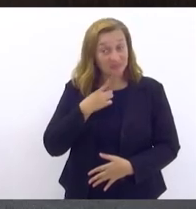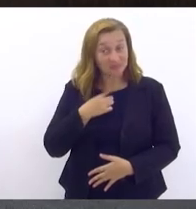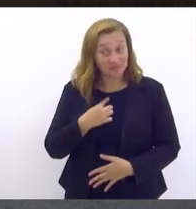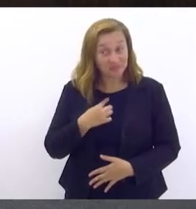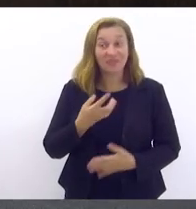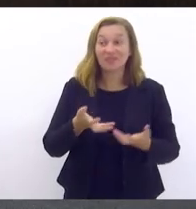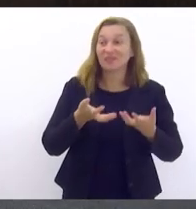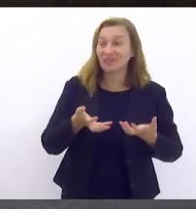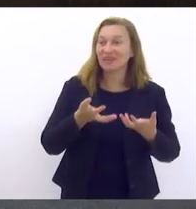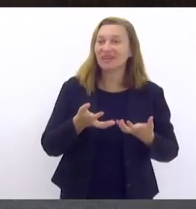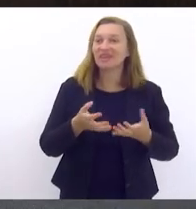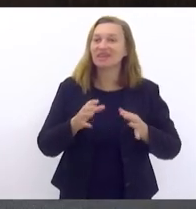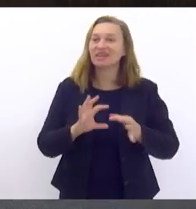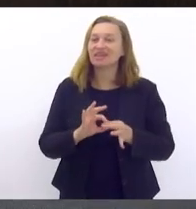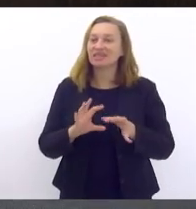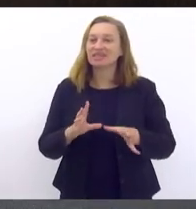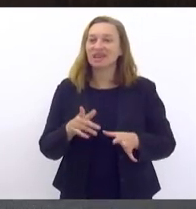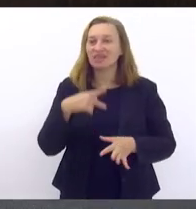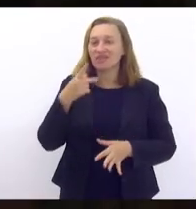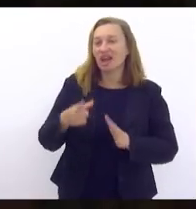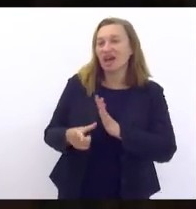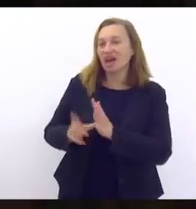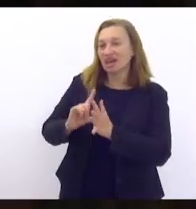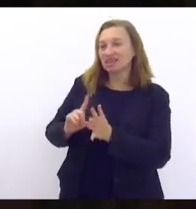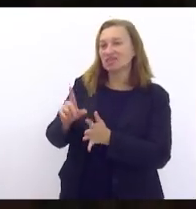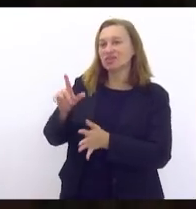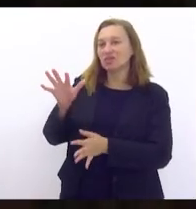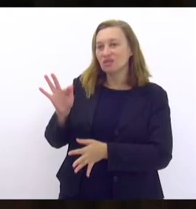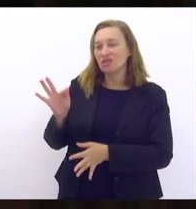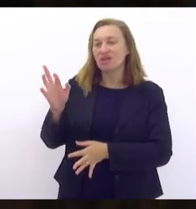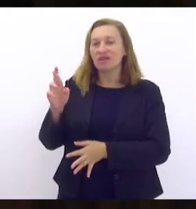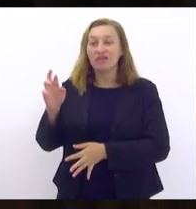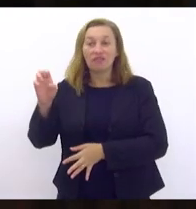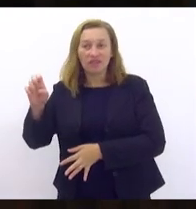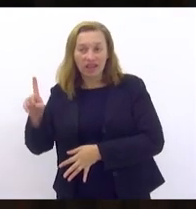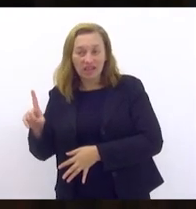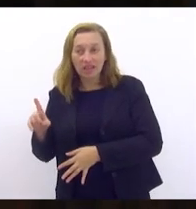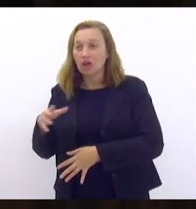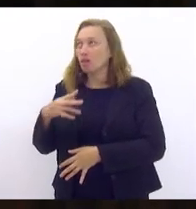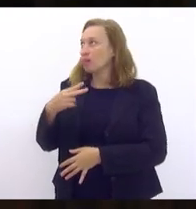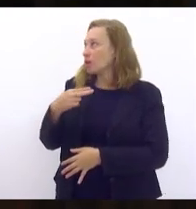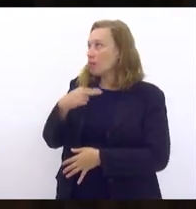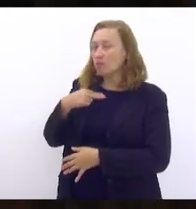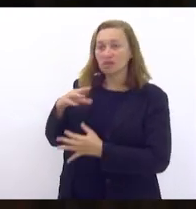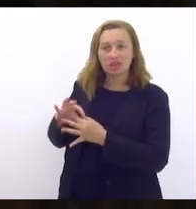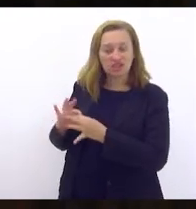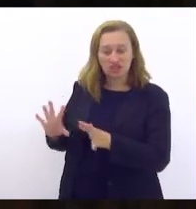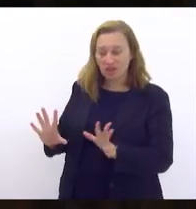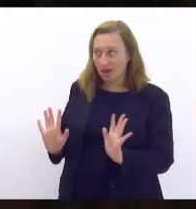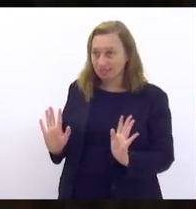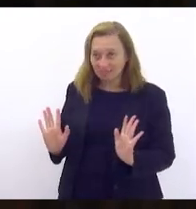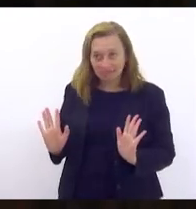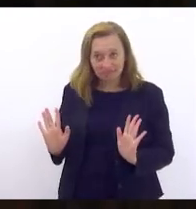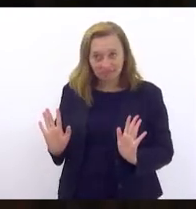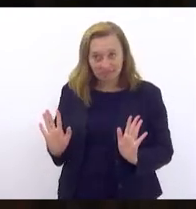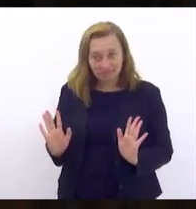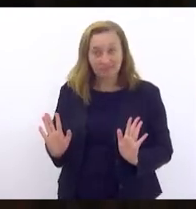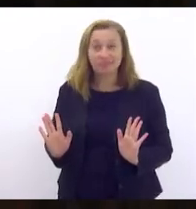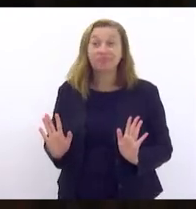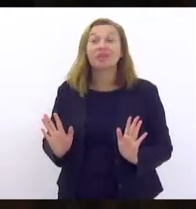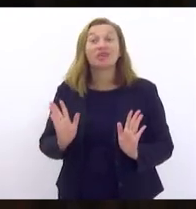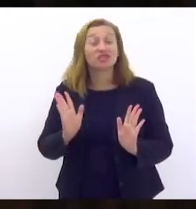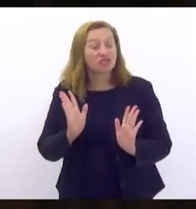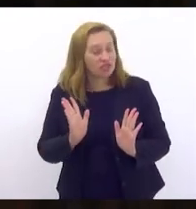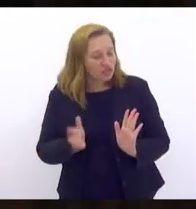e eu queria abrir aqui a fala antes do Fred muito rapidamente mas eu não posso deixar de não vai fazer